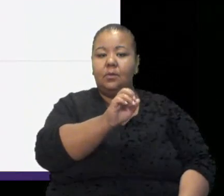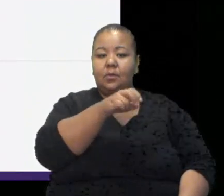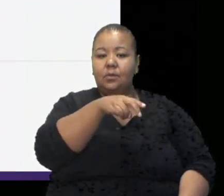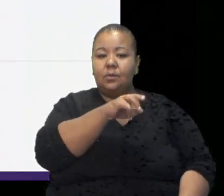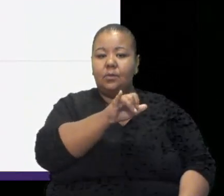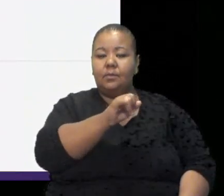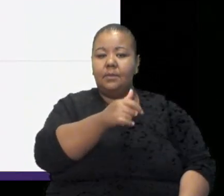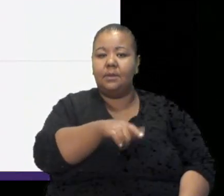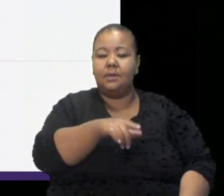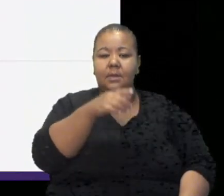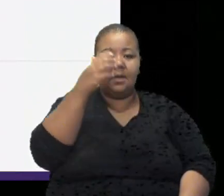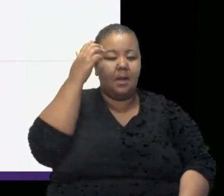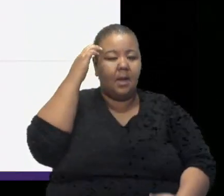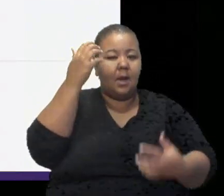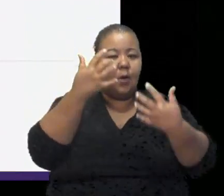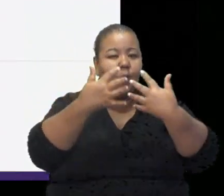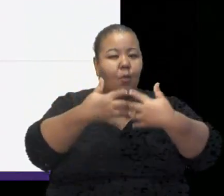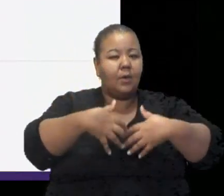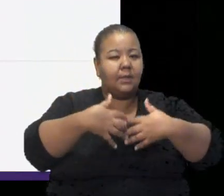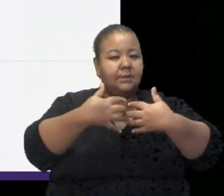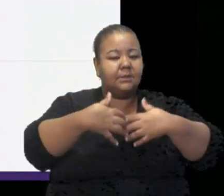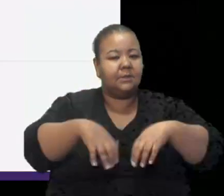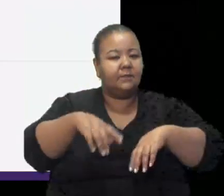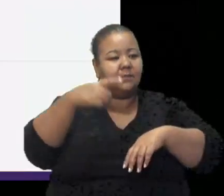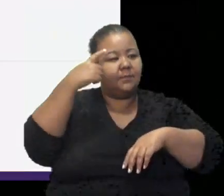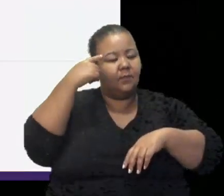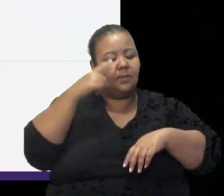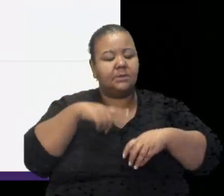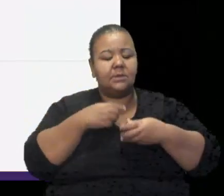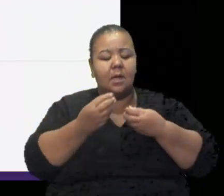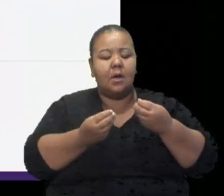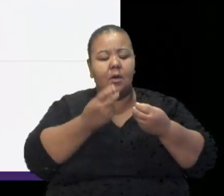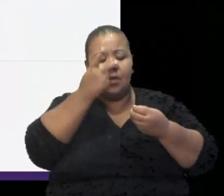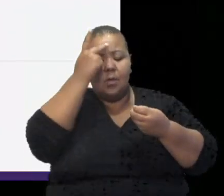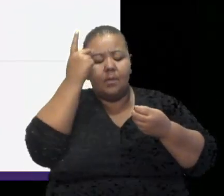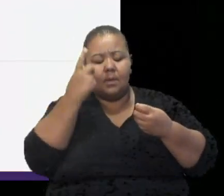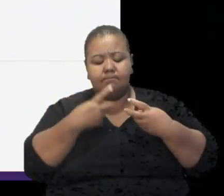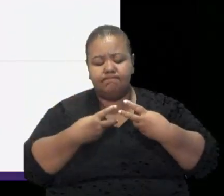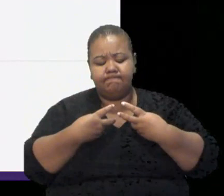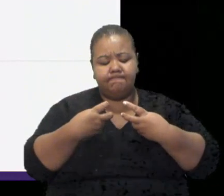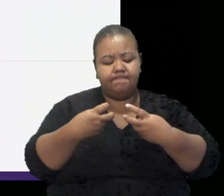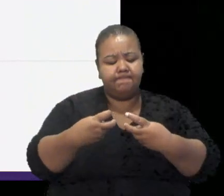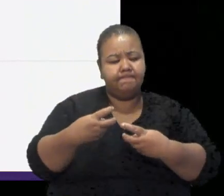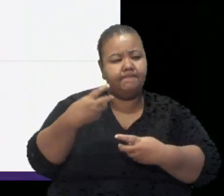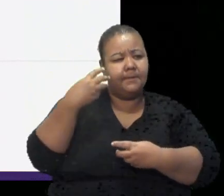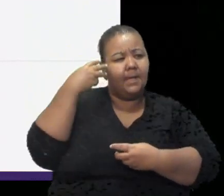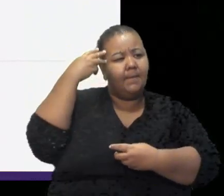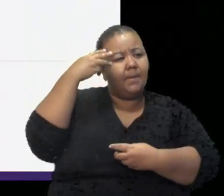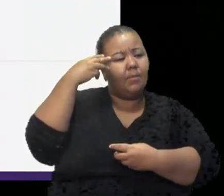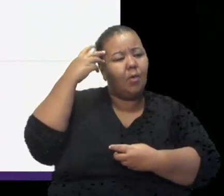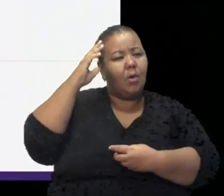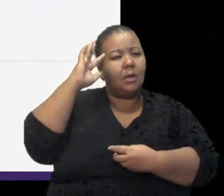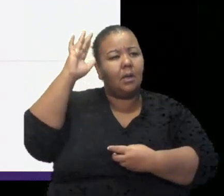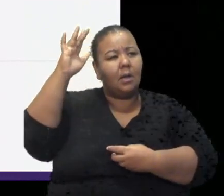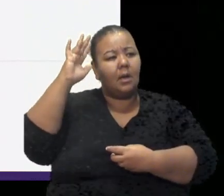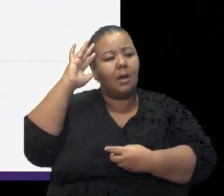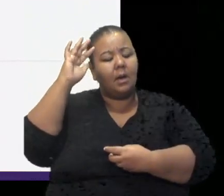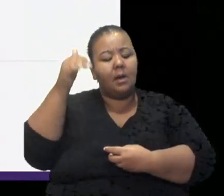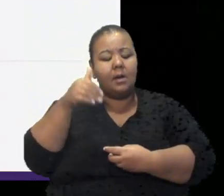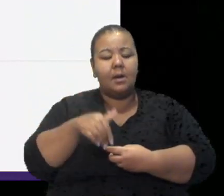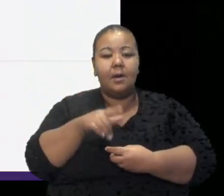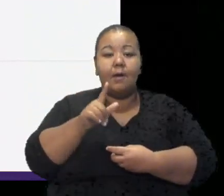contemplar todos os processos mentais. Então vou analisar a percepção do homem, a sua memória, o seu raciocínio, como ele